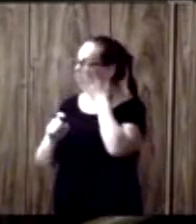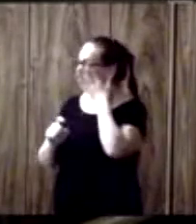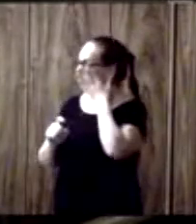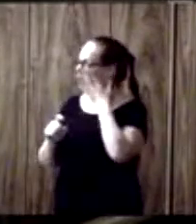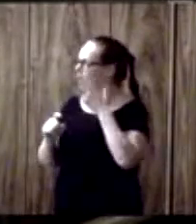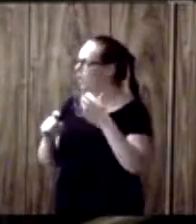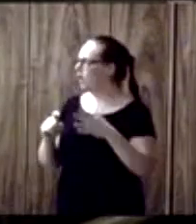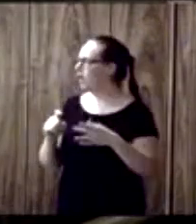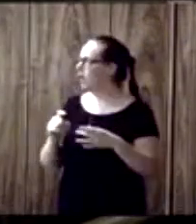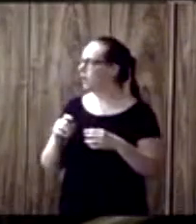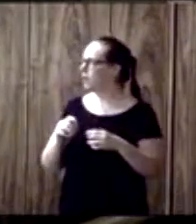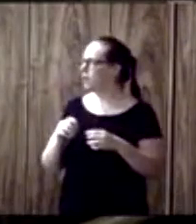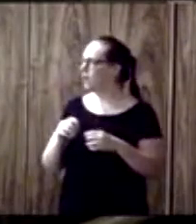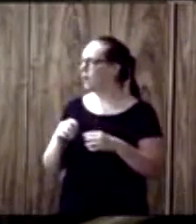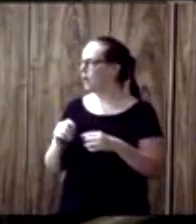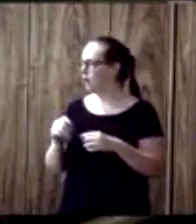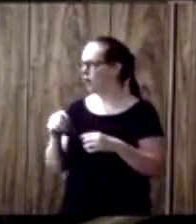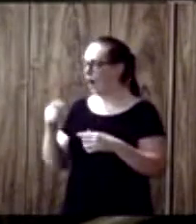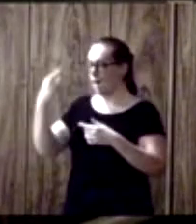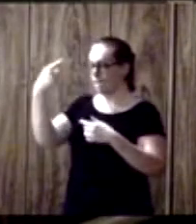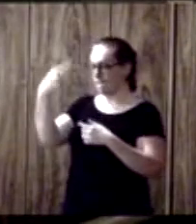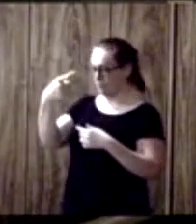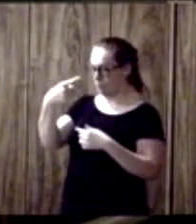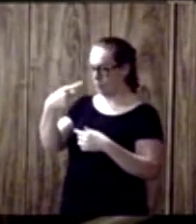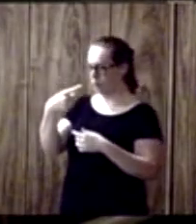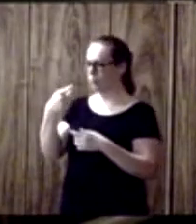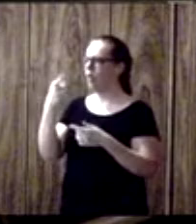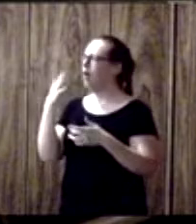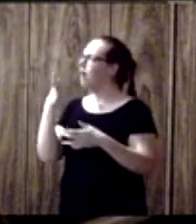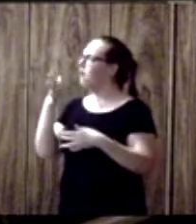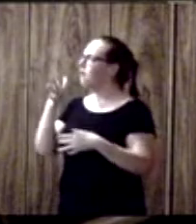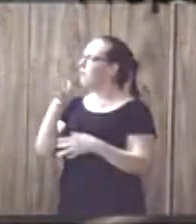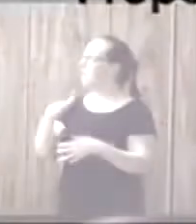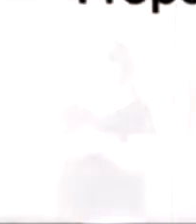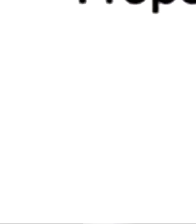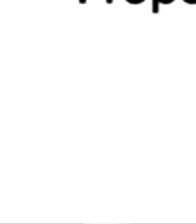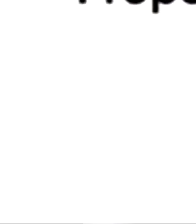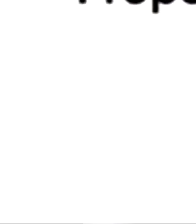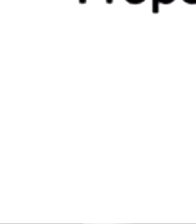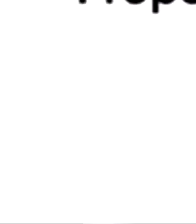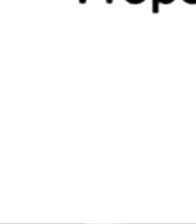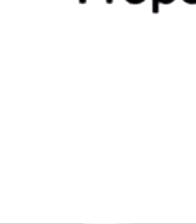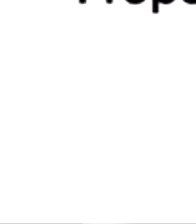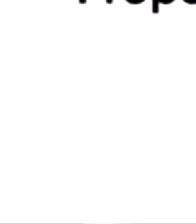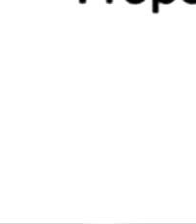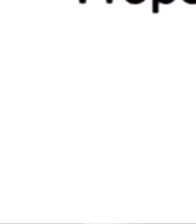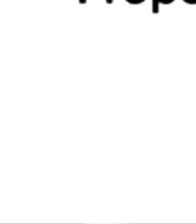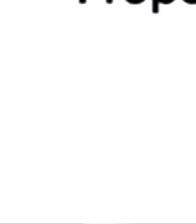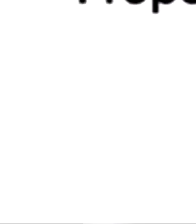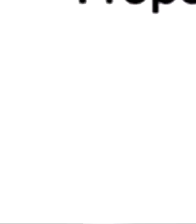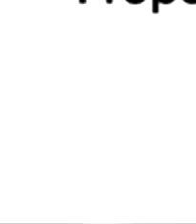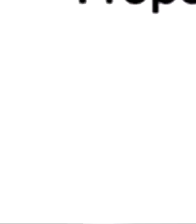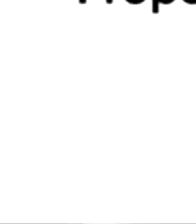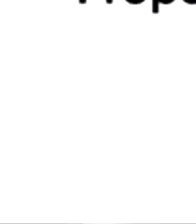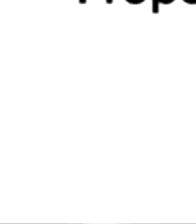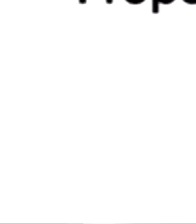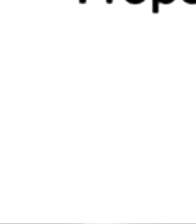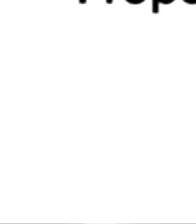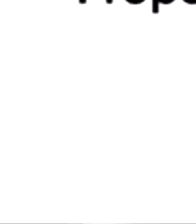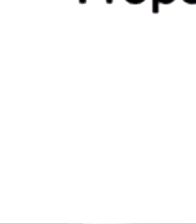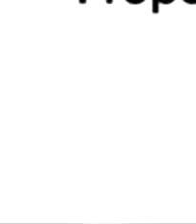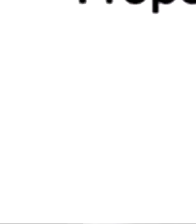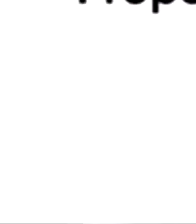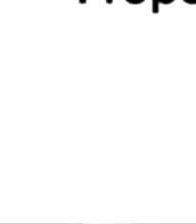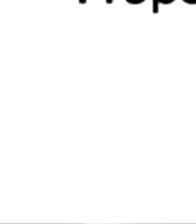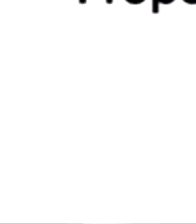a primeira parte é a parte da problematização. A segunda parte, você vai fazer uma análise primária